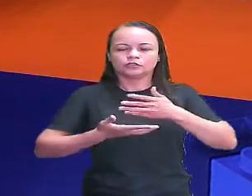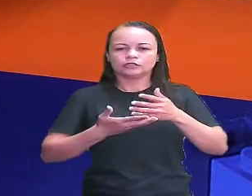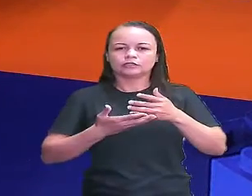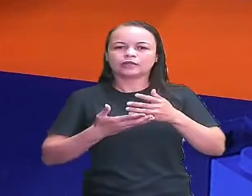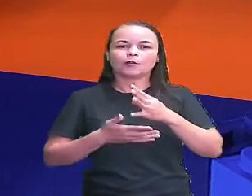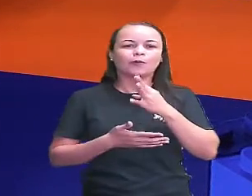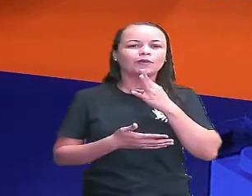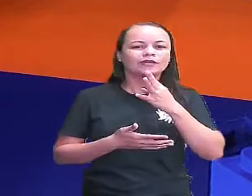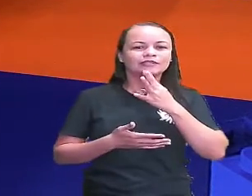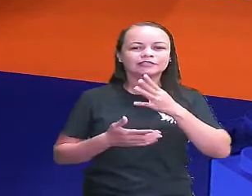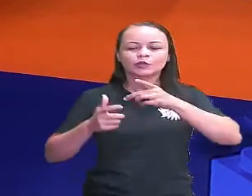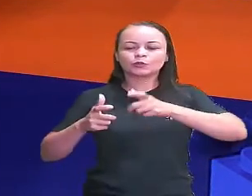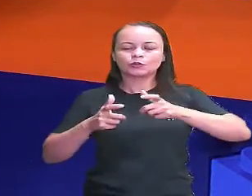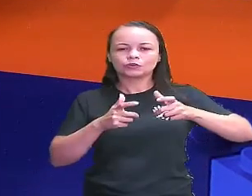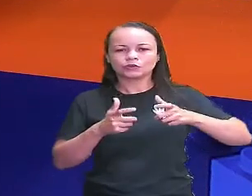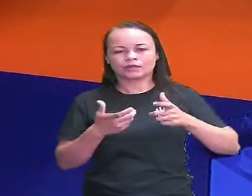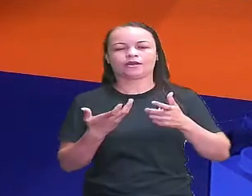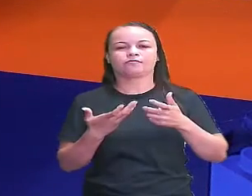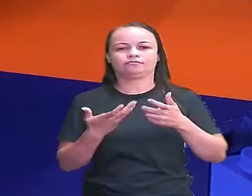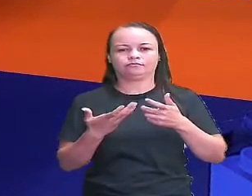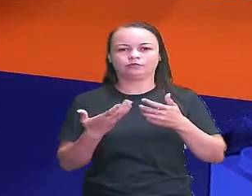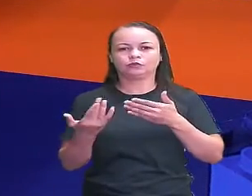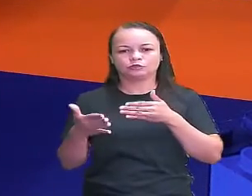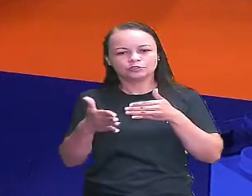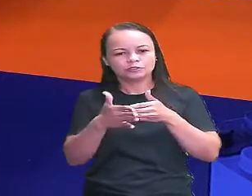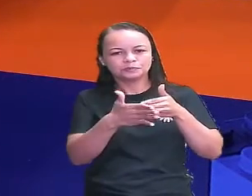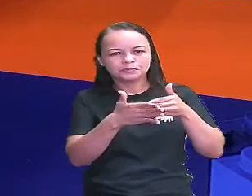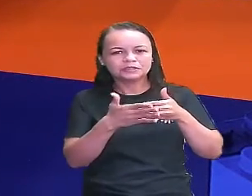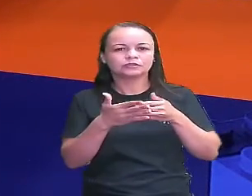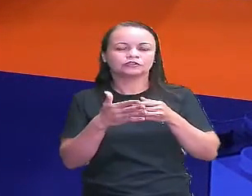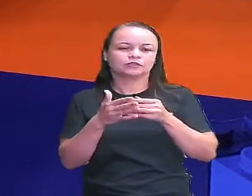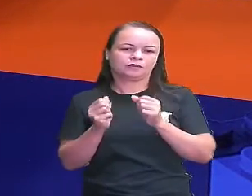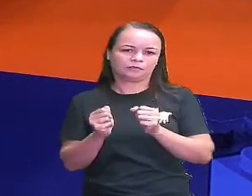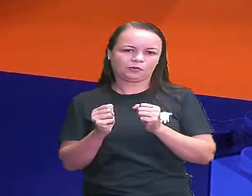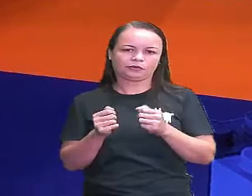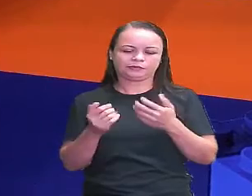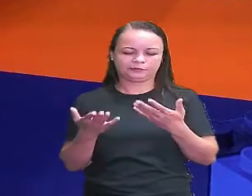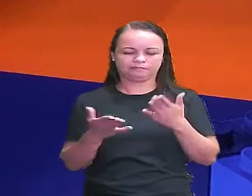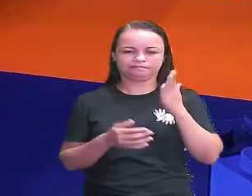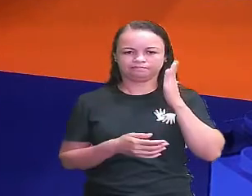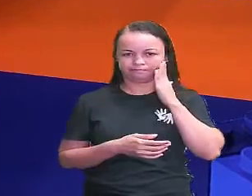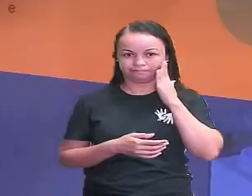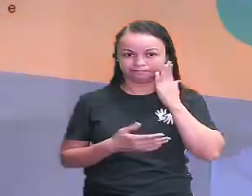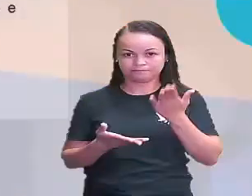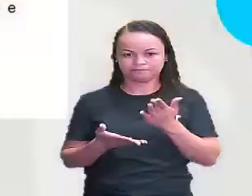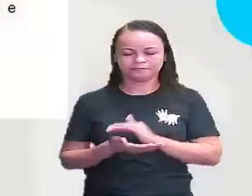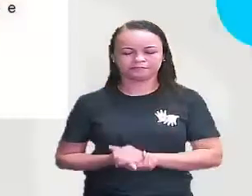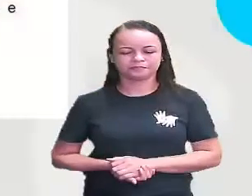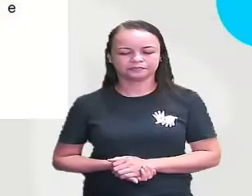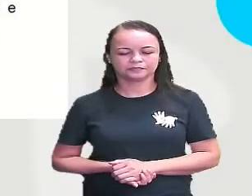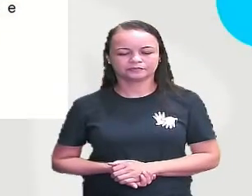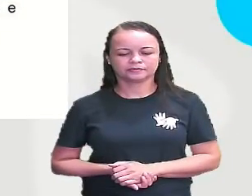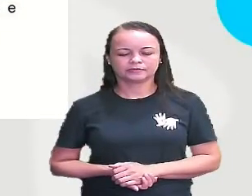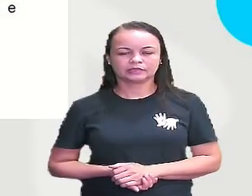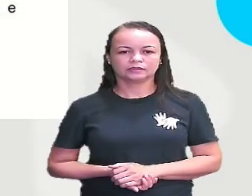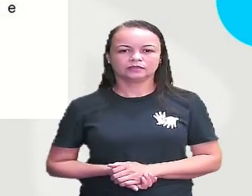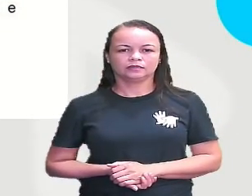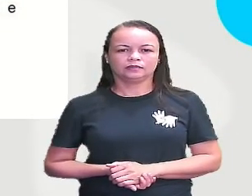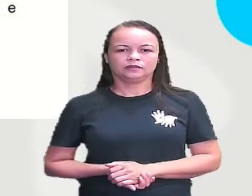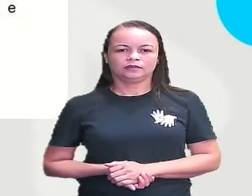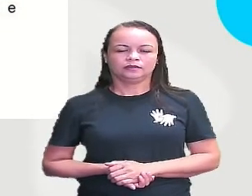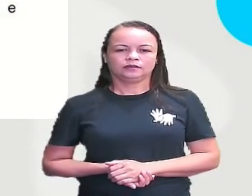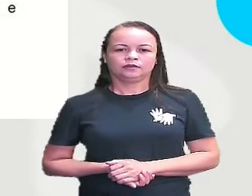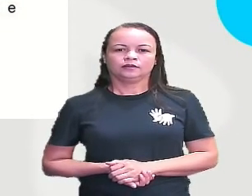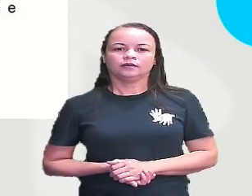dela, ela está conhecendo os limites que ela pode ir. Entendeu? Vamos lá. A noção